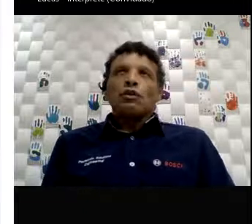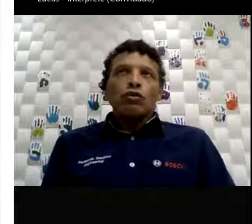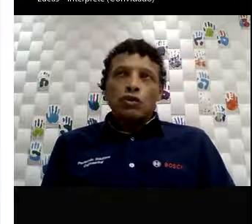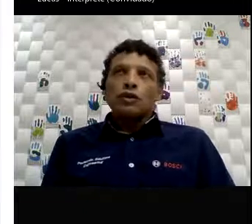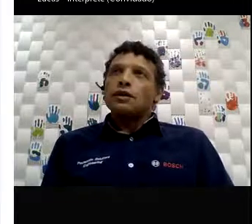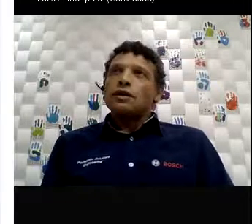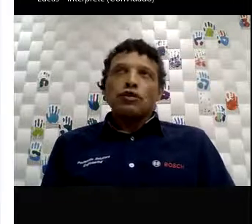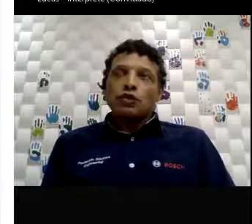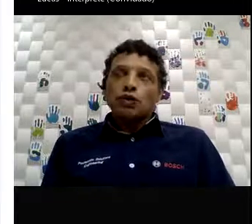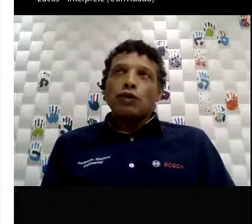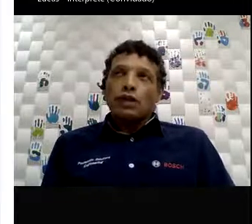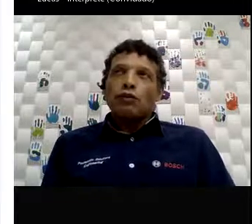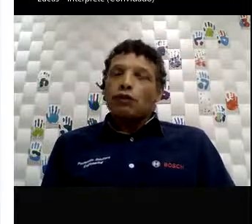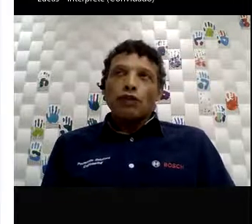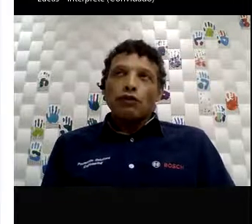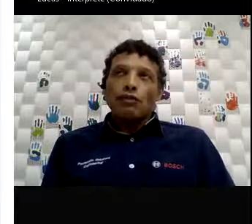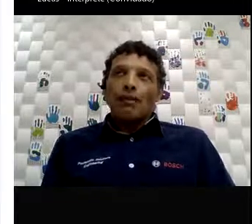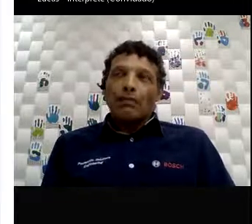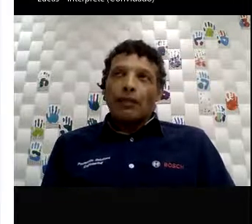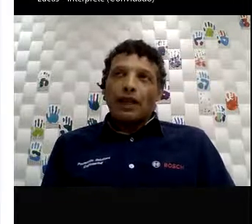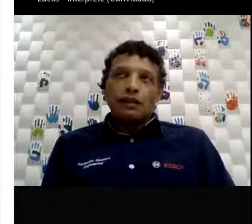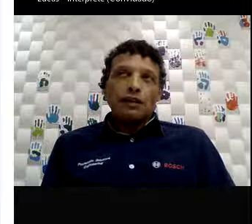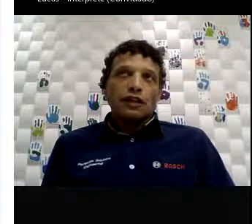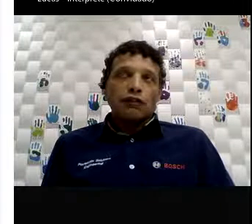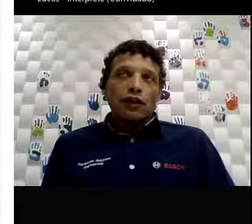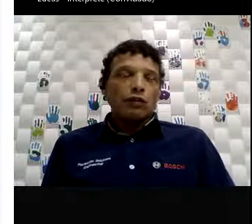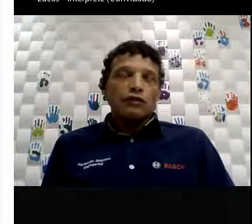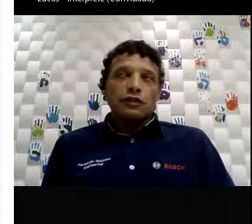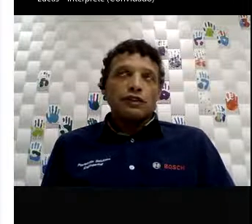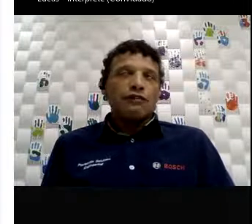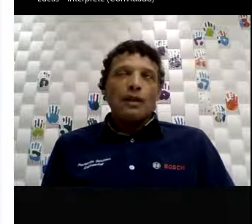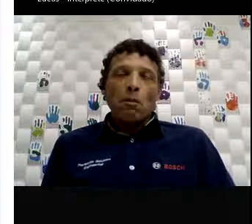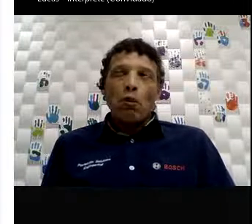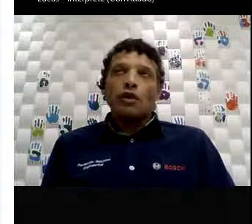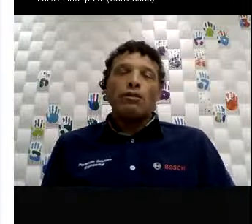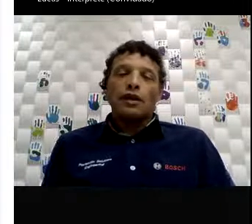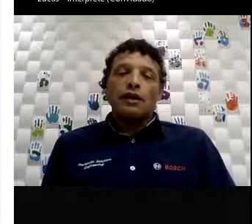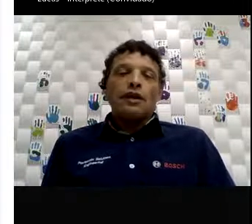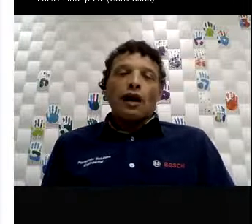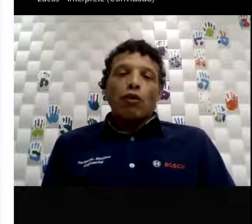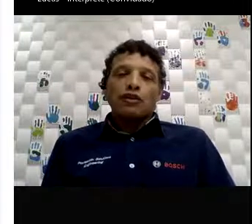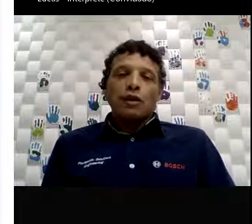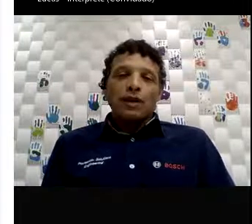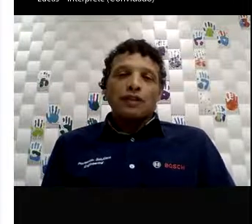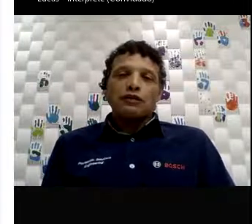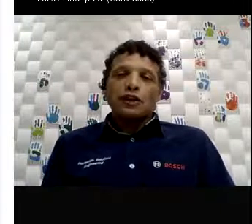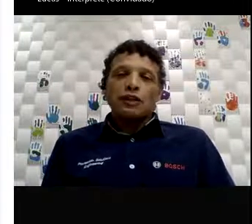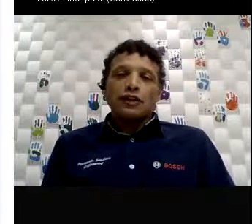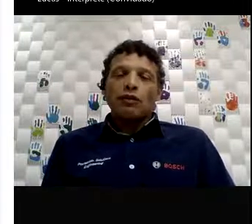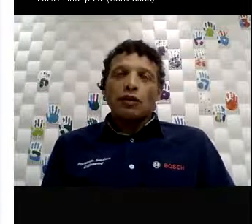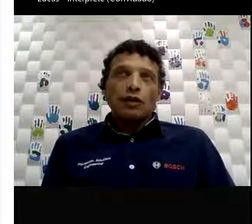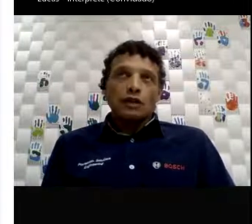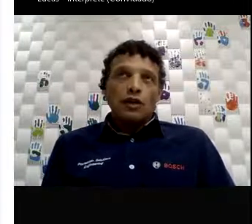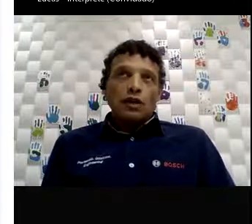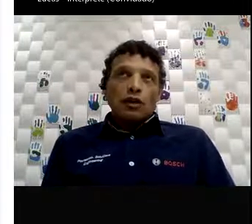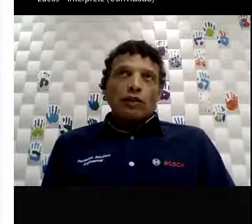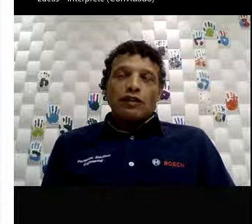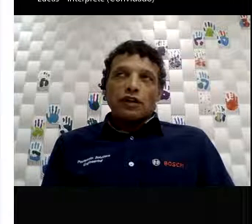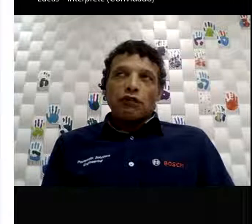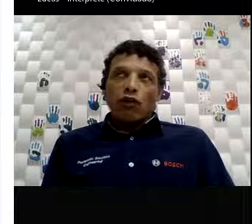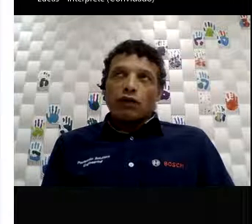Bosch. Continue, porque eu tenho a plena certeza, e falo para vocês, que vale muito a pena. A Bosch é uma empresa diferenciada, uma